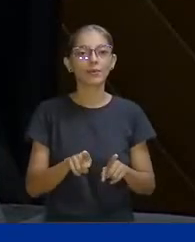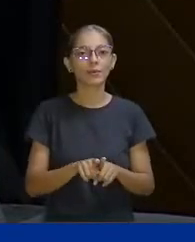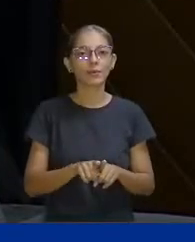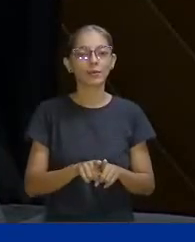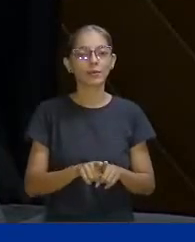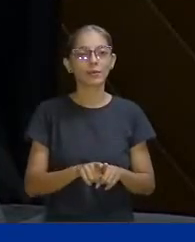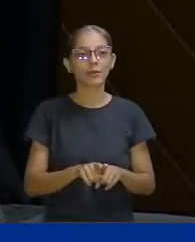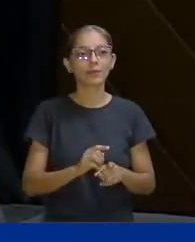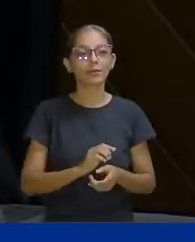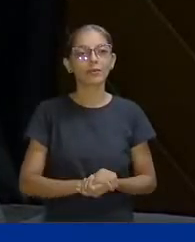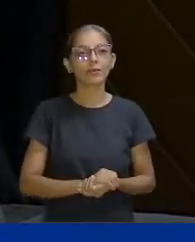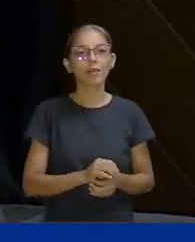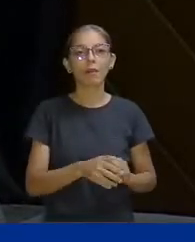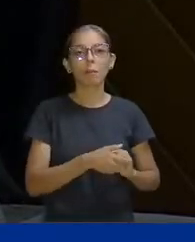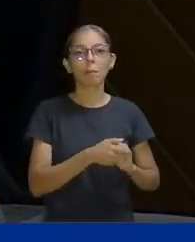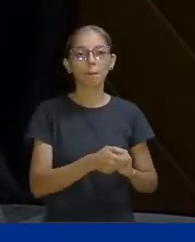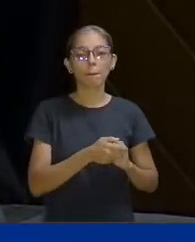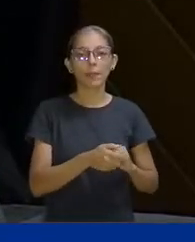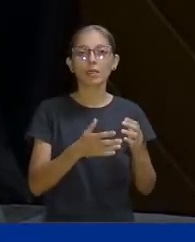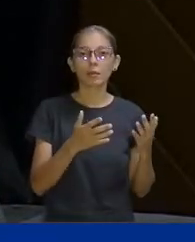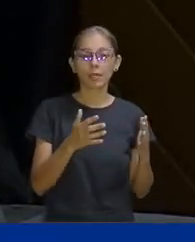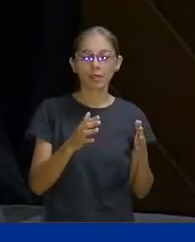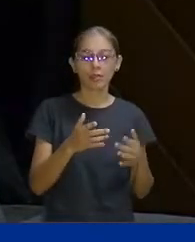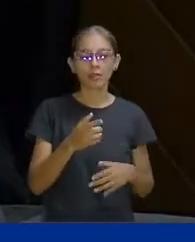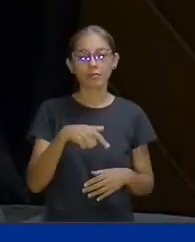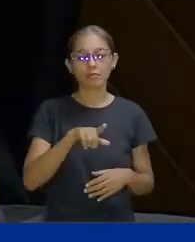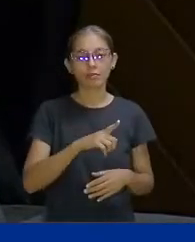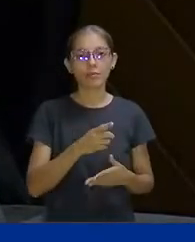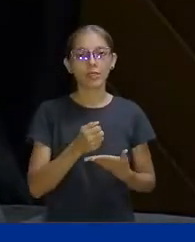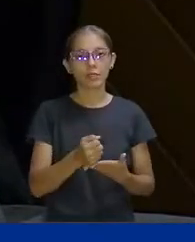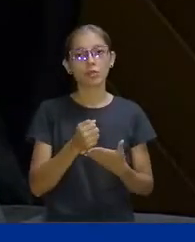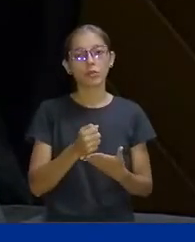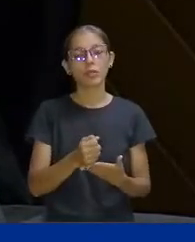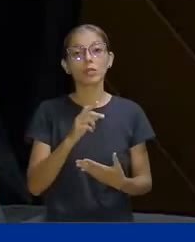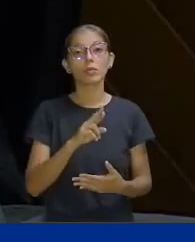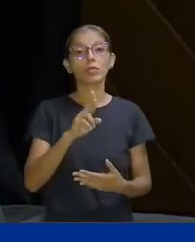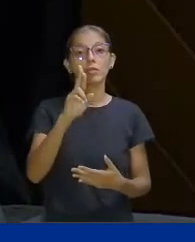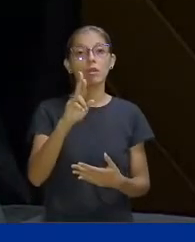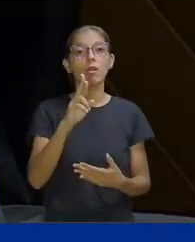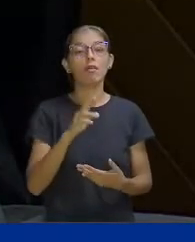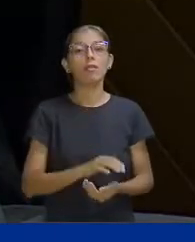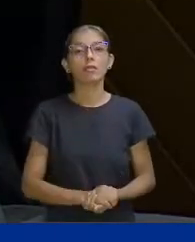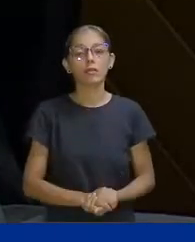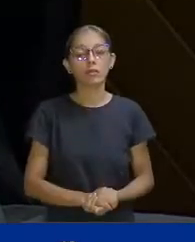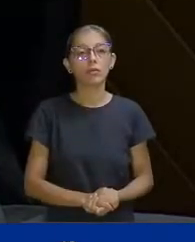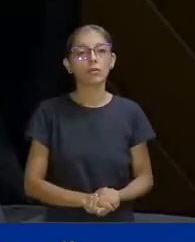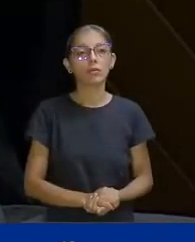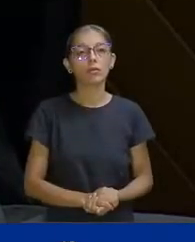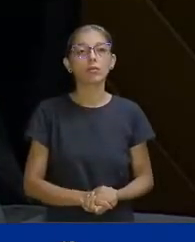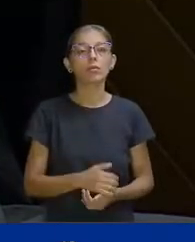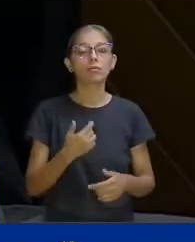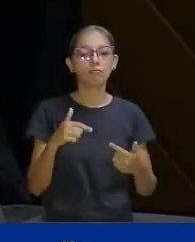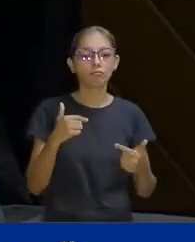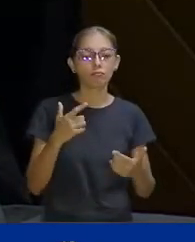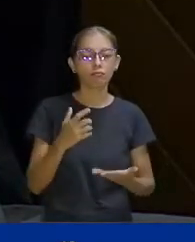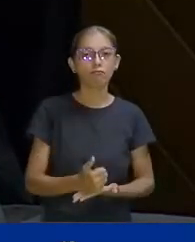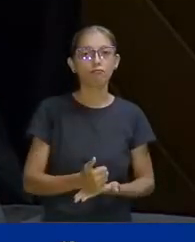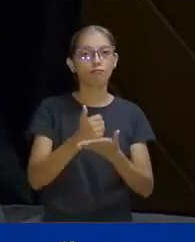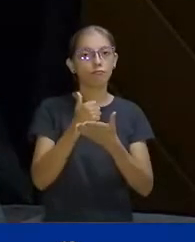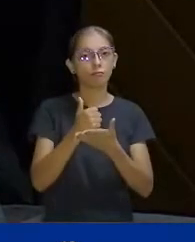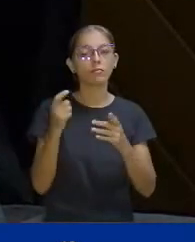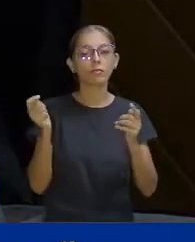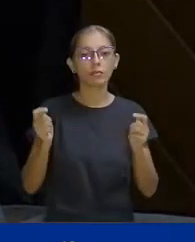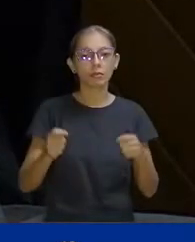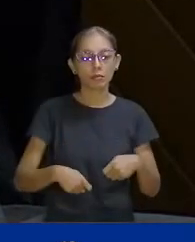também parabenizo a assessoria responsável pelo acompanhamento dessas ações, né, de práticas sustentáveis que levam também